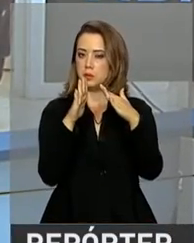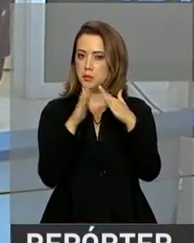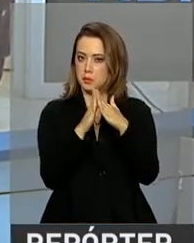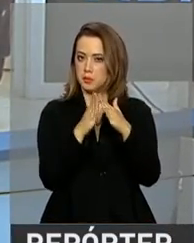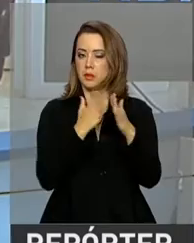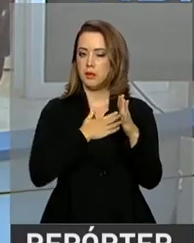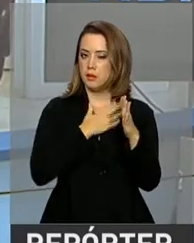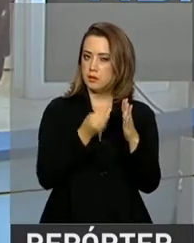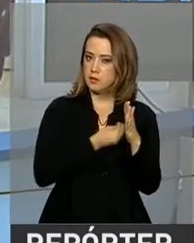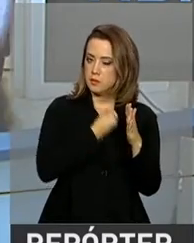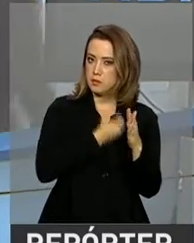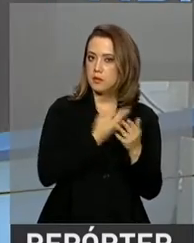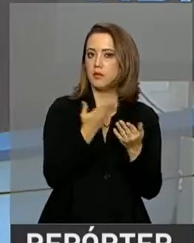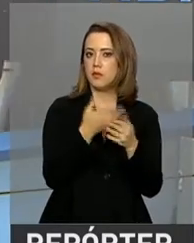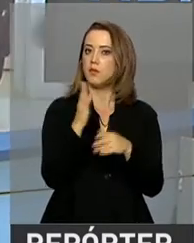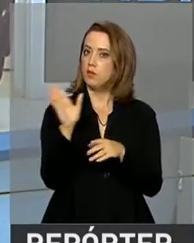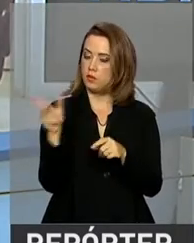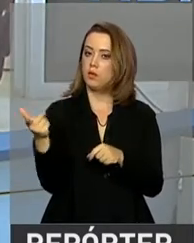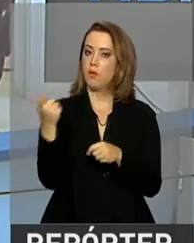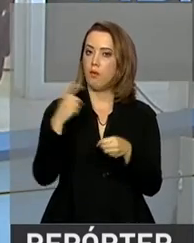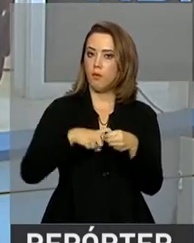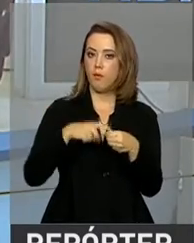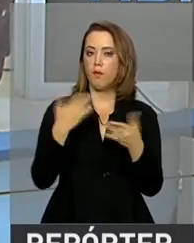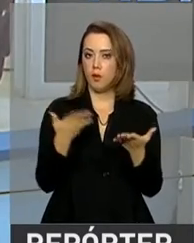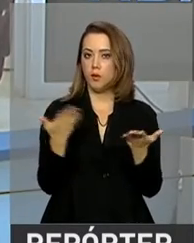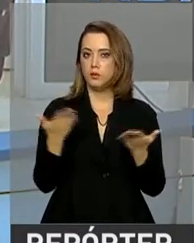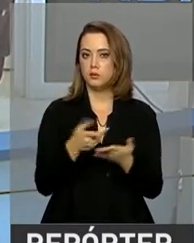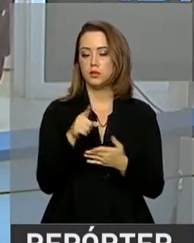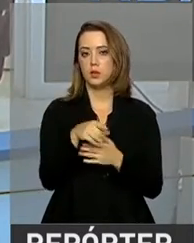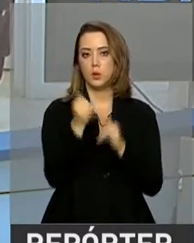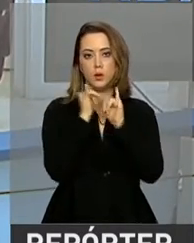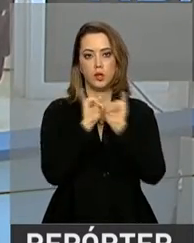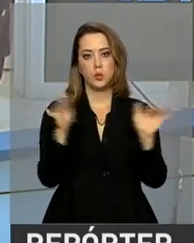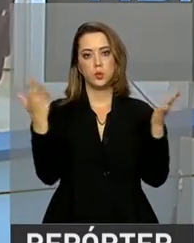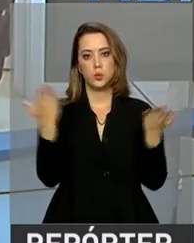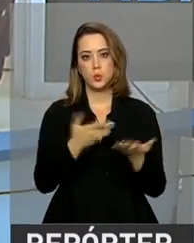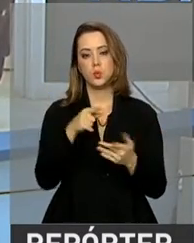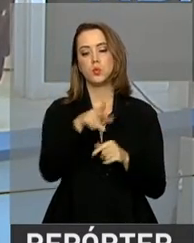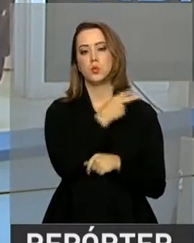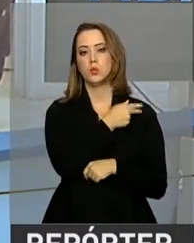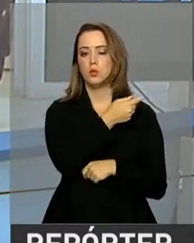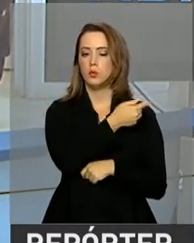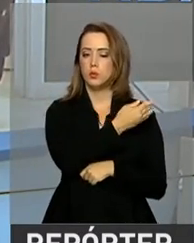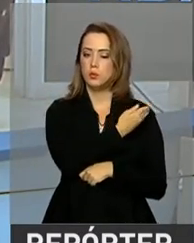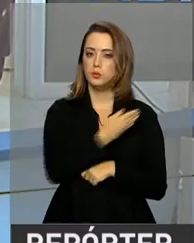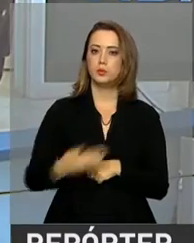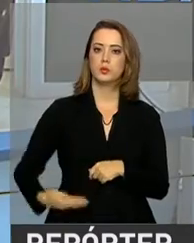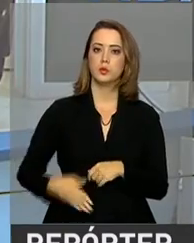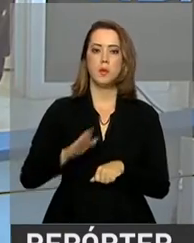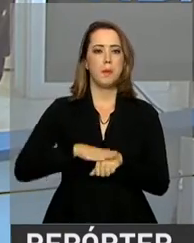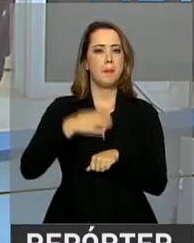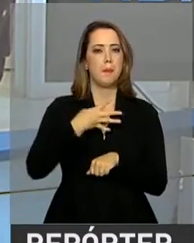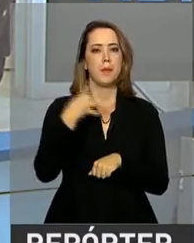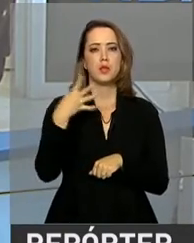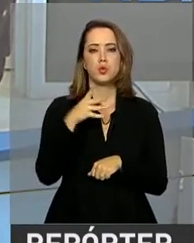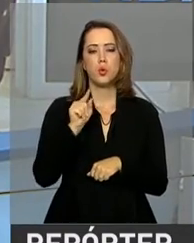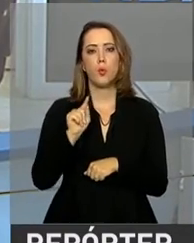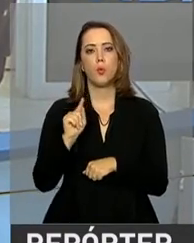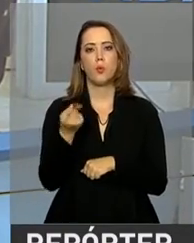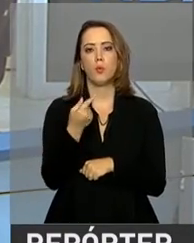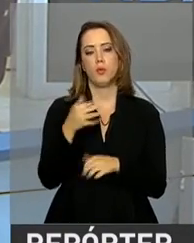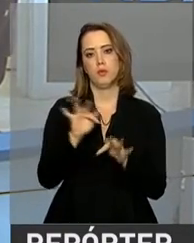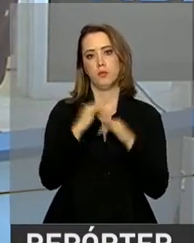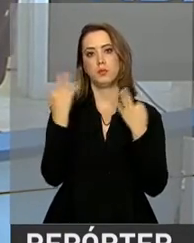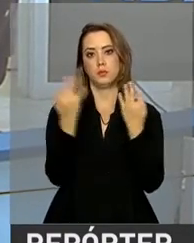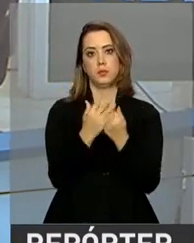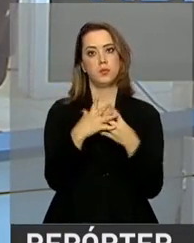vão ser retomadas. O anúncio foi feito hoje pelo governo. Mais de 4 mil famílias da faixa 1 do programa